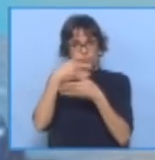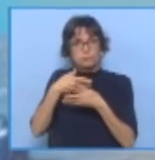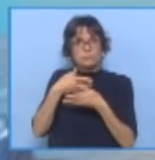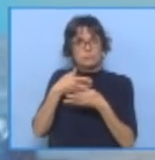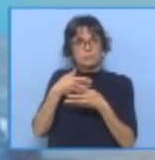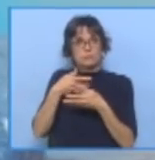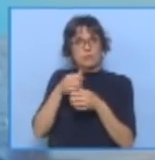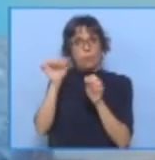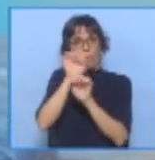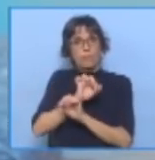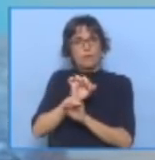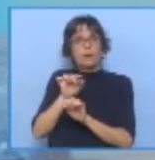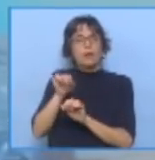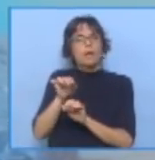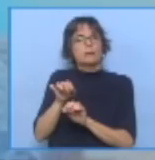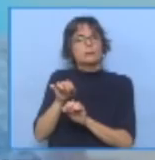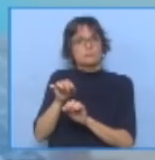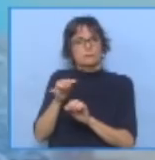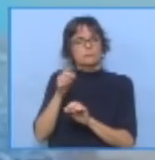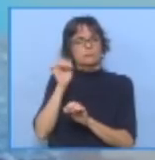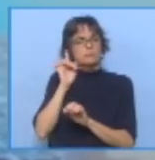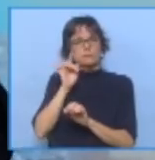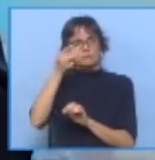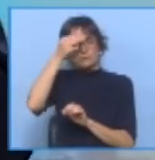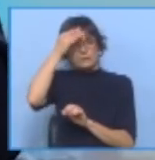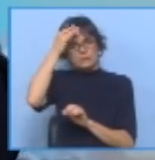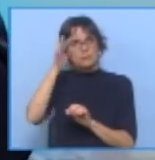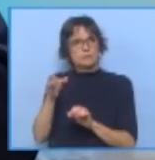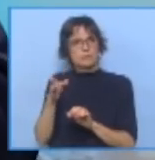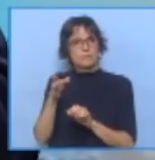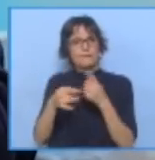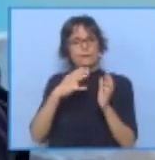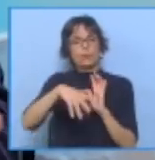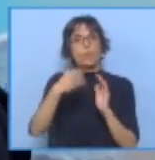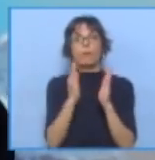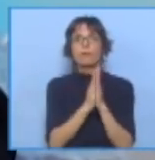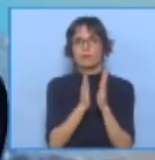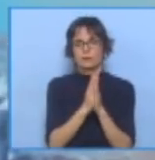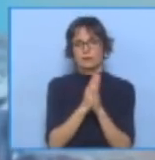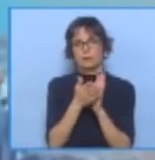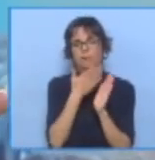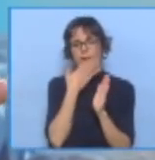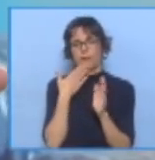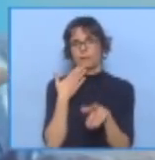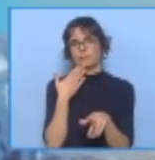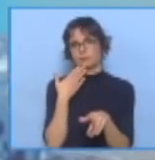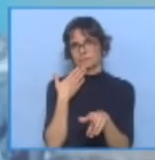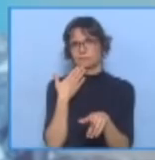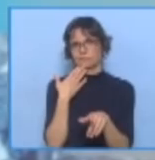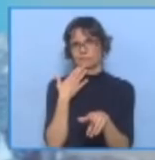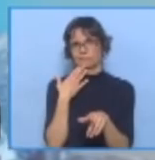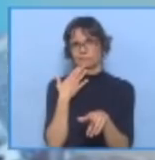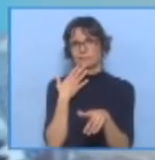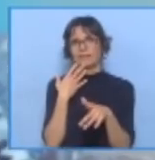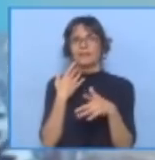de circunstância. Isso está muito presente e o mundo religioso muitas vezes facilita isto, é o cano de escape, é a panela